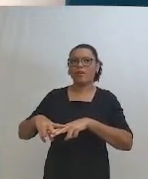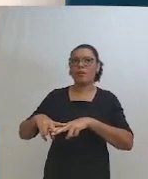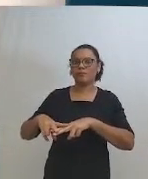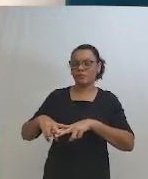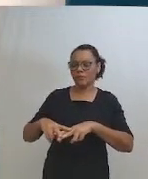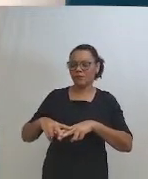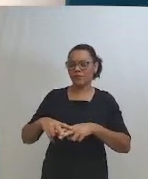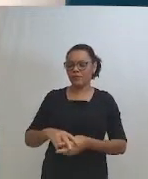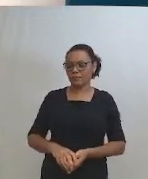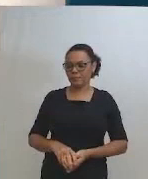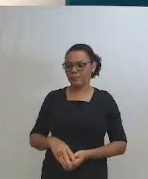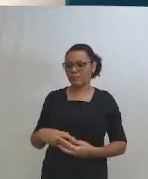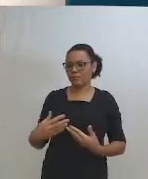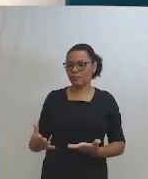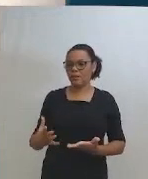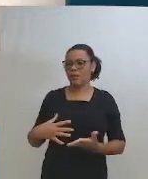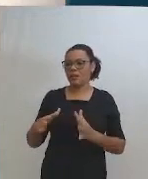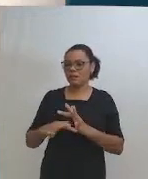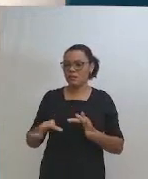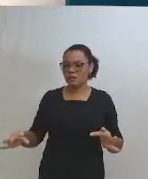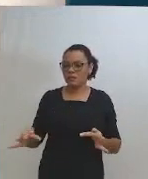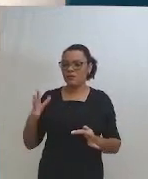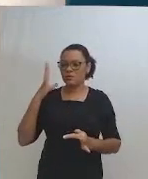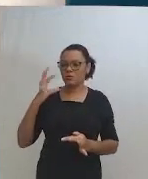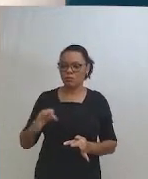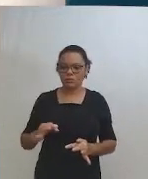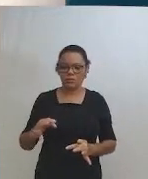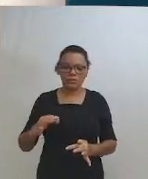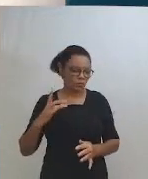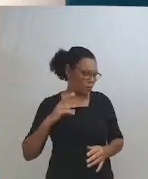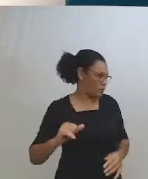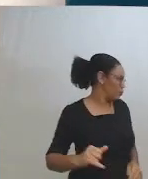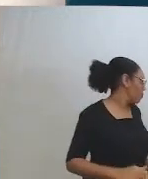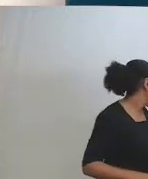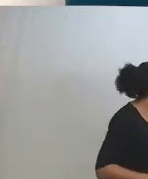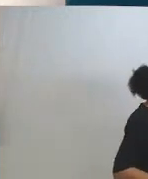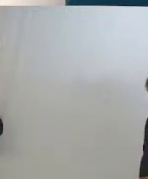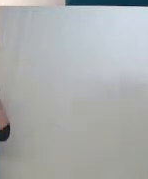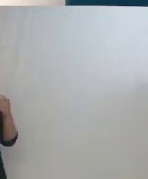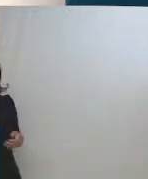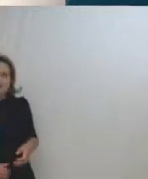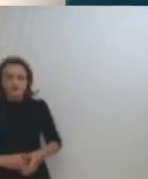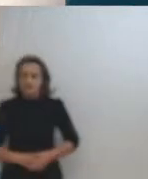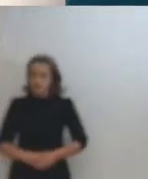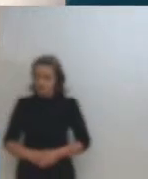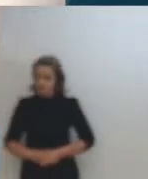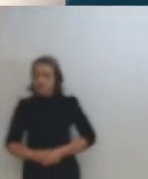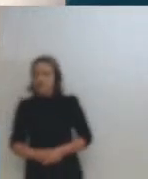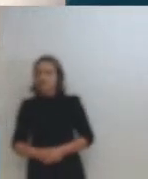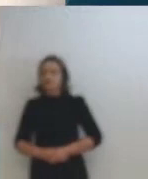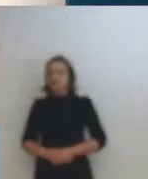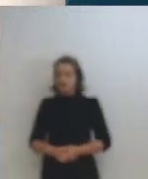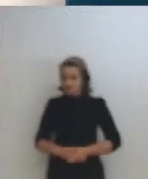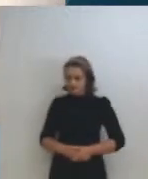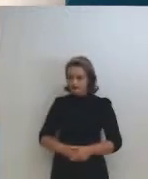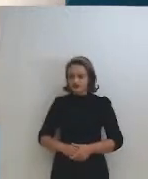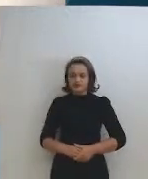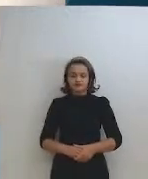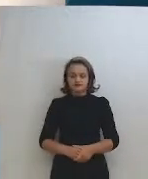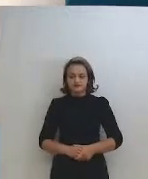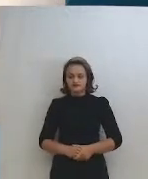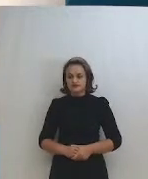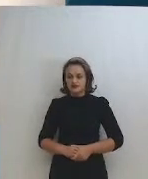Ele simplesmente não sabe quando vai sair. E para esse processo específico, em que indivíduos primários,